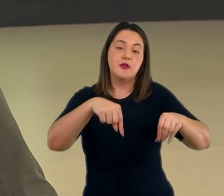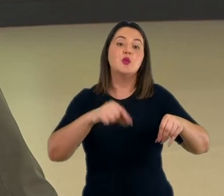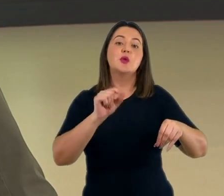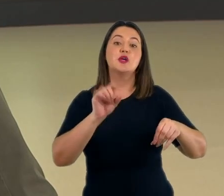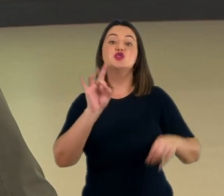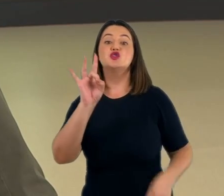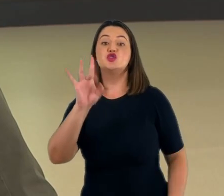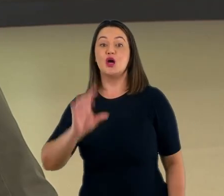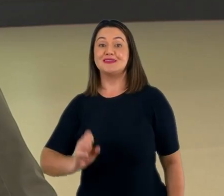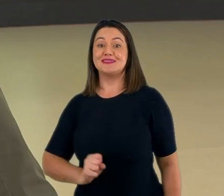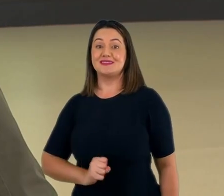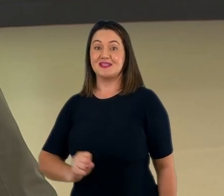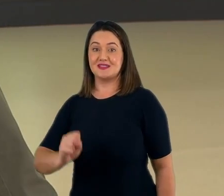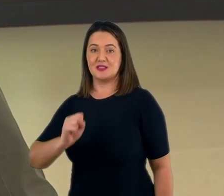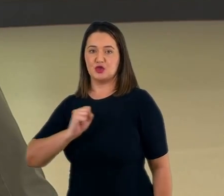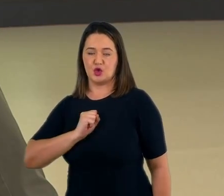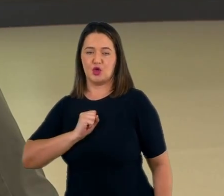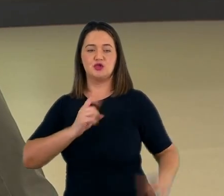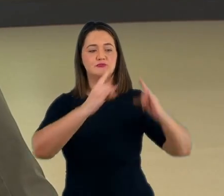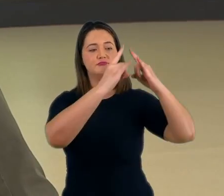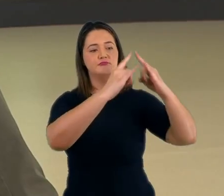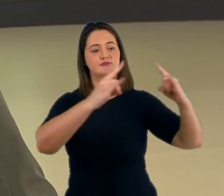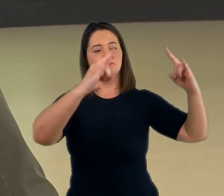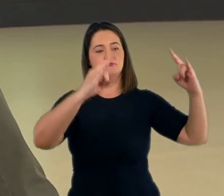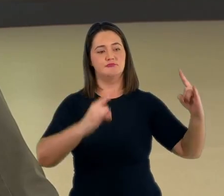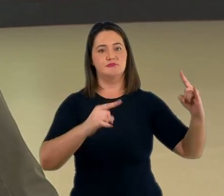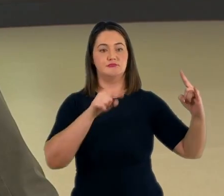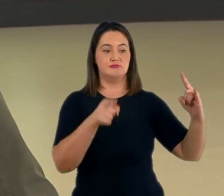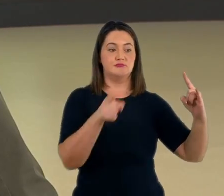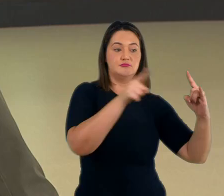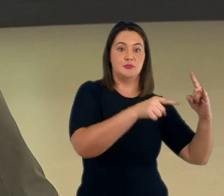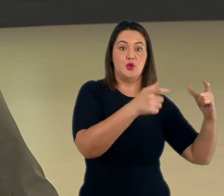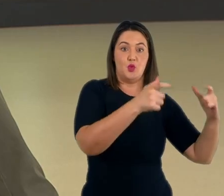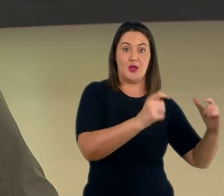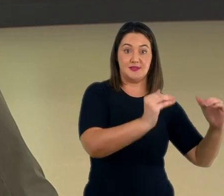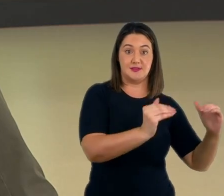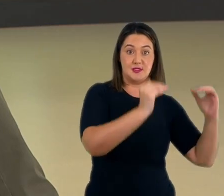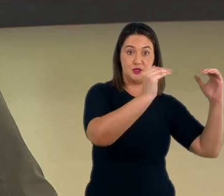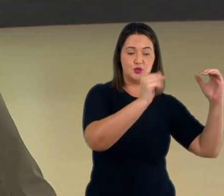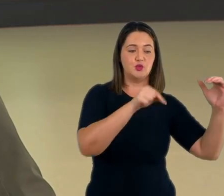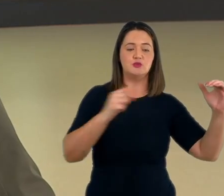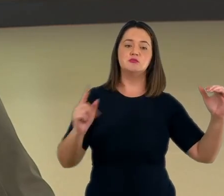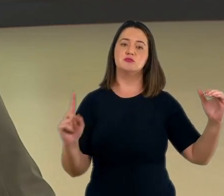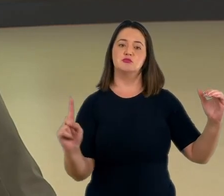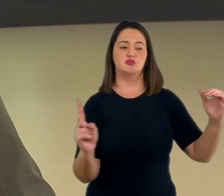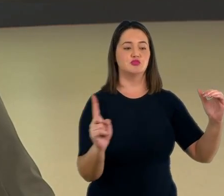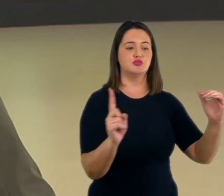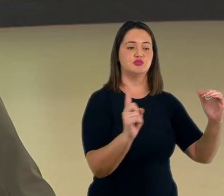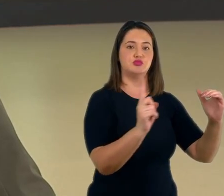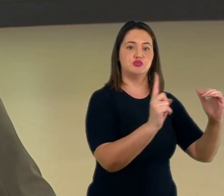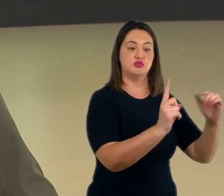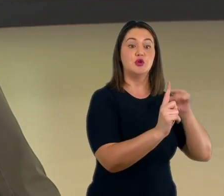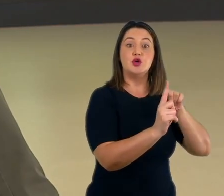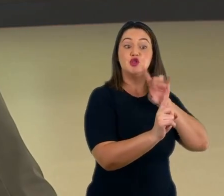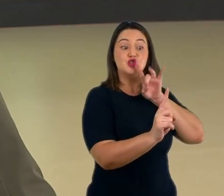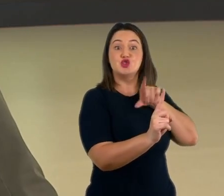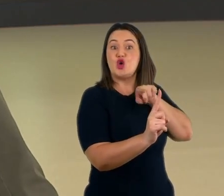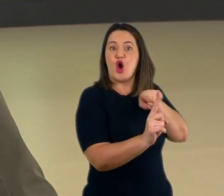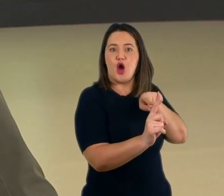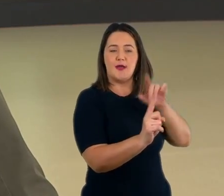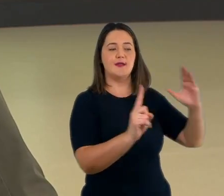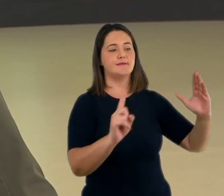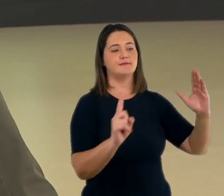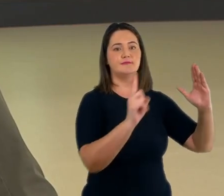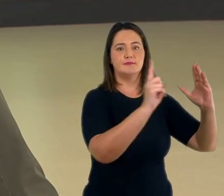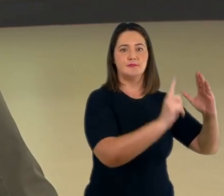sumo sacerdote podia entrar no lugar santo, ou melhor, no lugar santíssimo, no Santo dos Santos, e